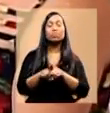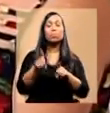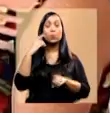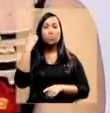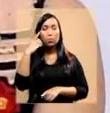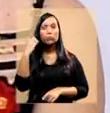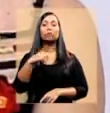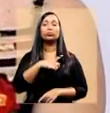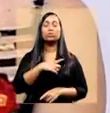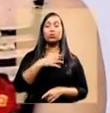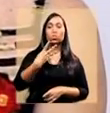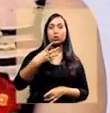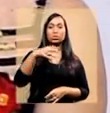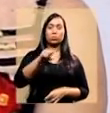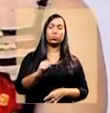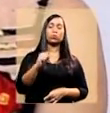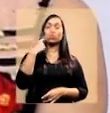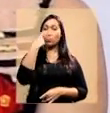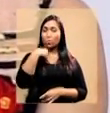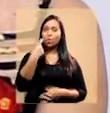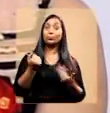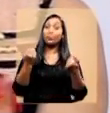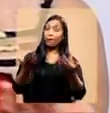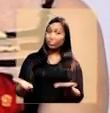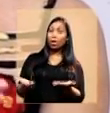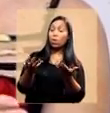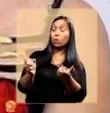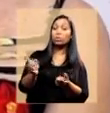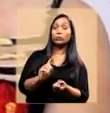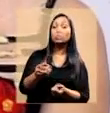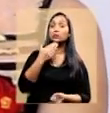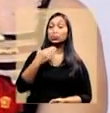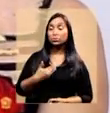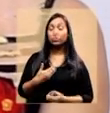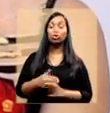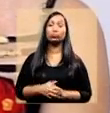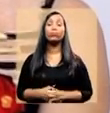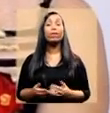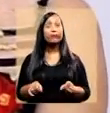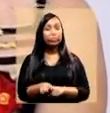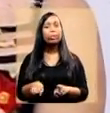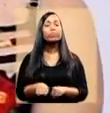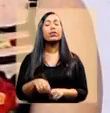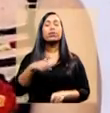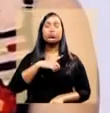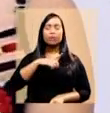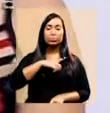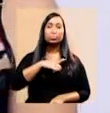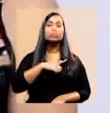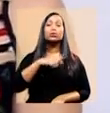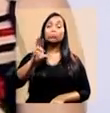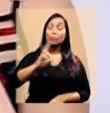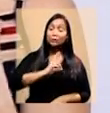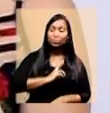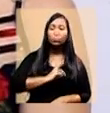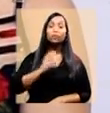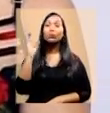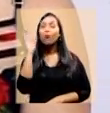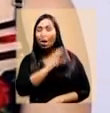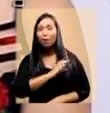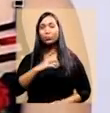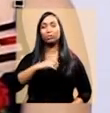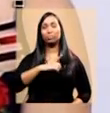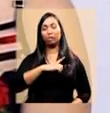têm 48 horas para conceder ou não, ou indeferir esse pedido. E também eles têm dado uma